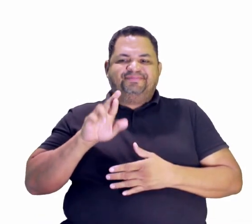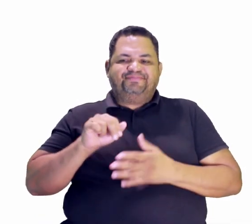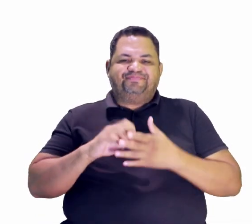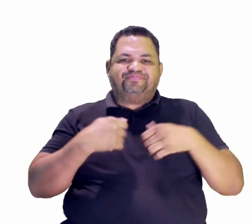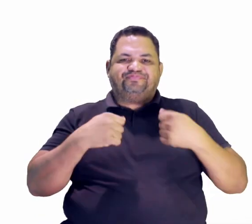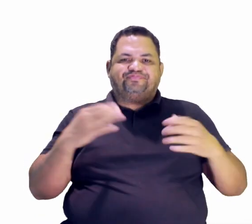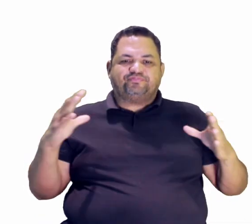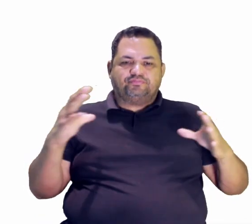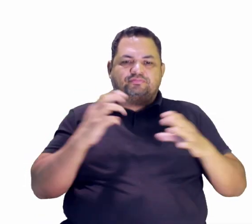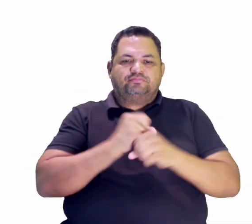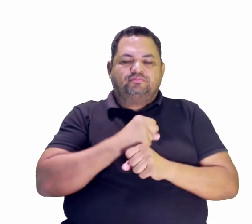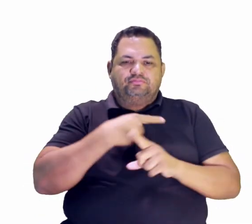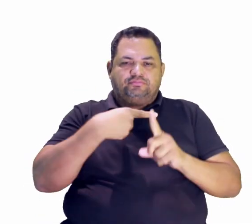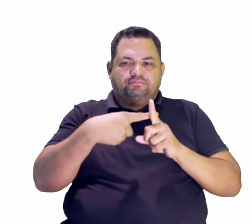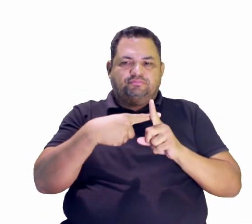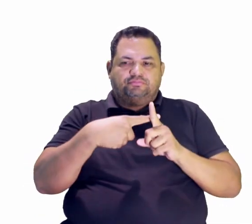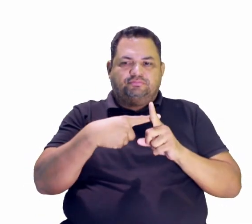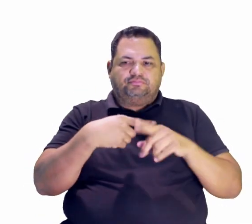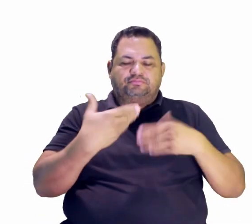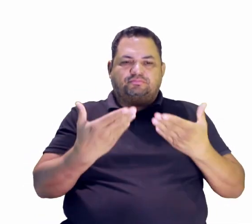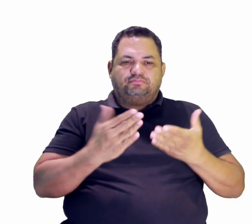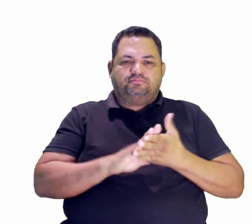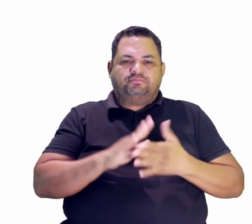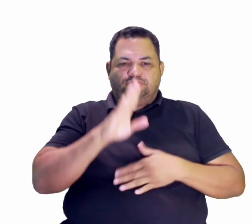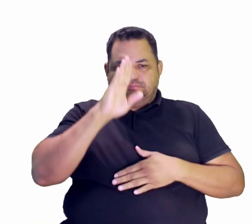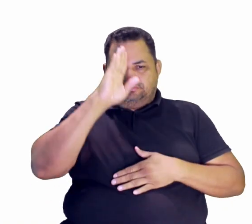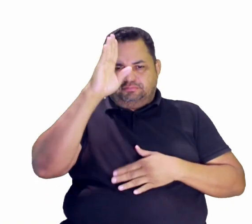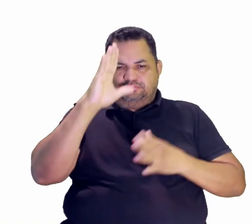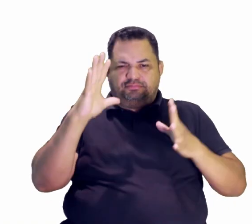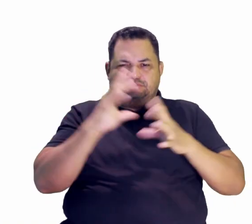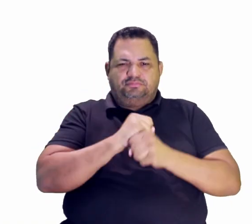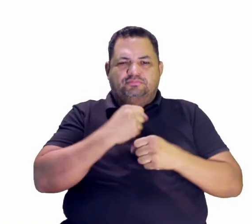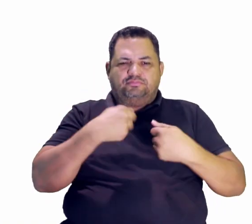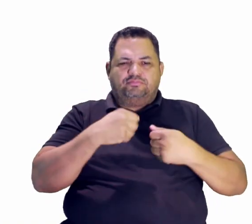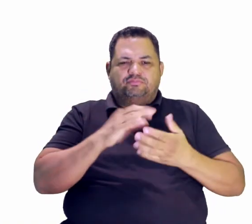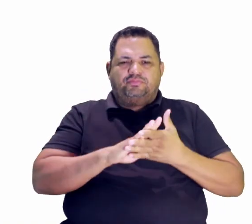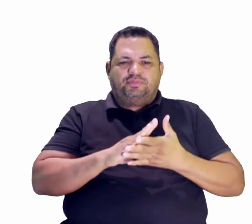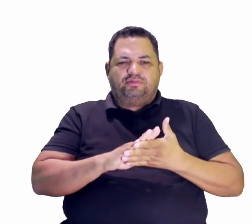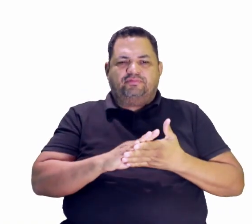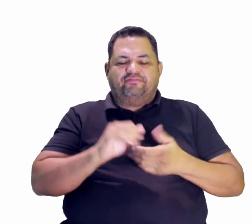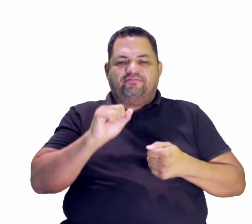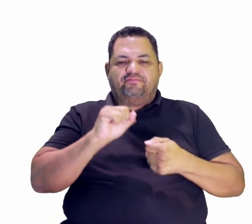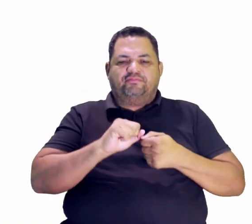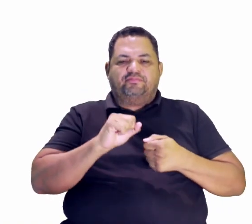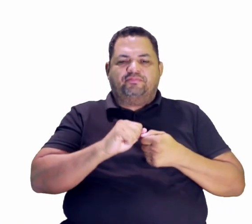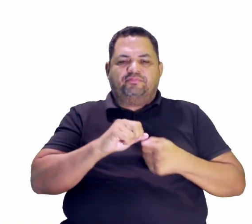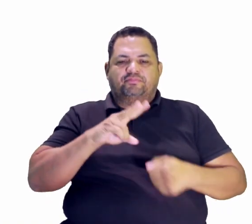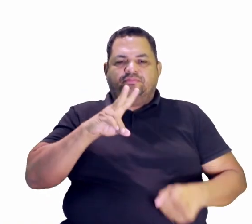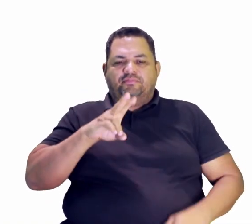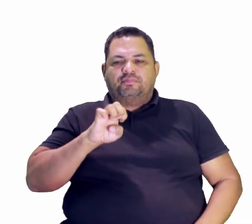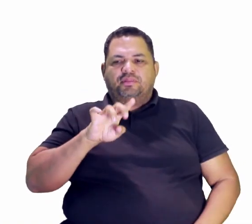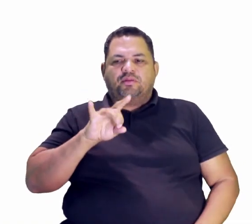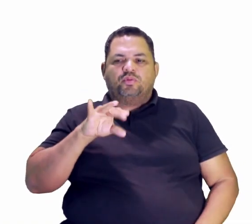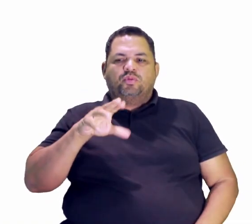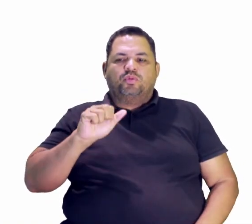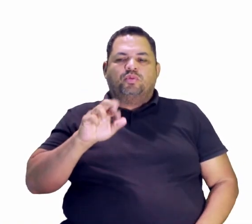né? A seguir as principais operações que podem ser realizadas com vetores. Quais são as principais?